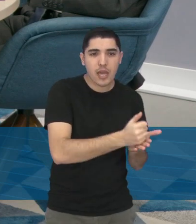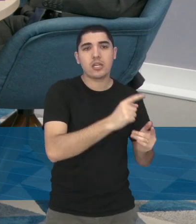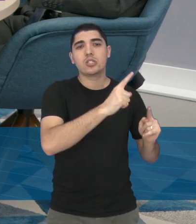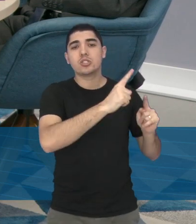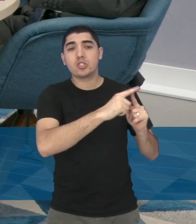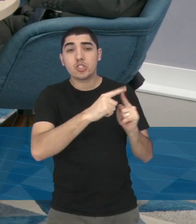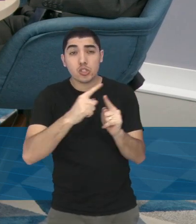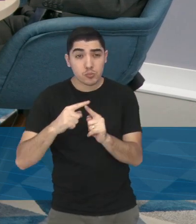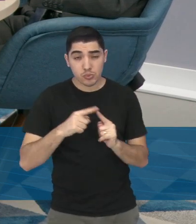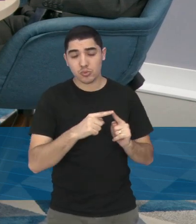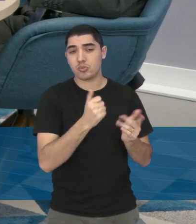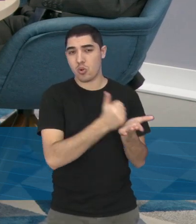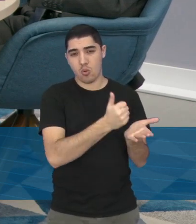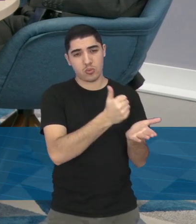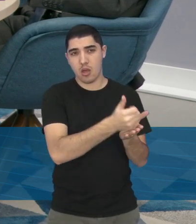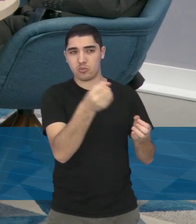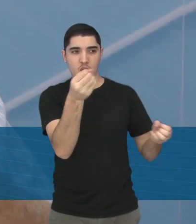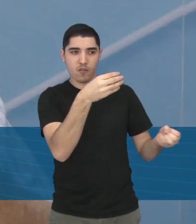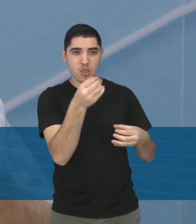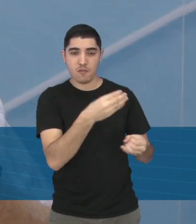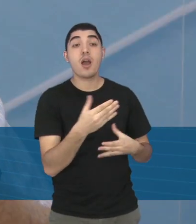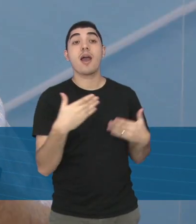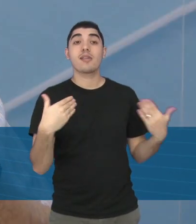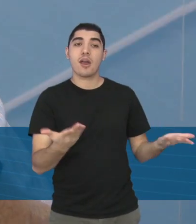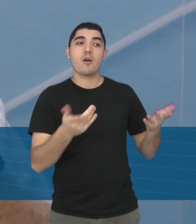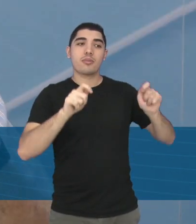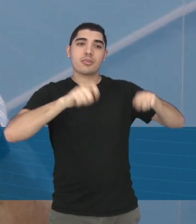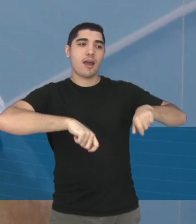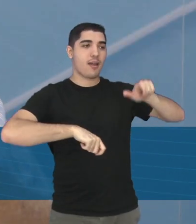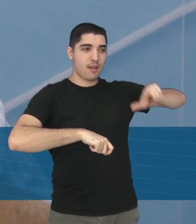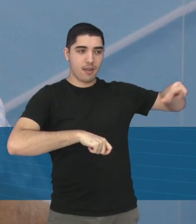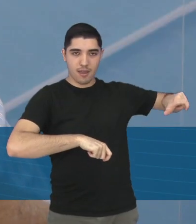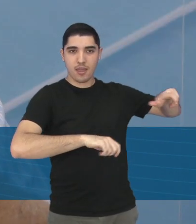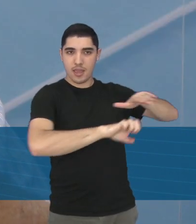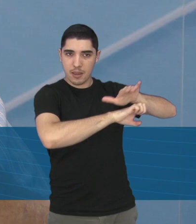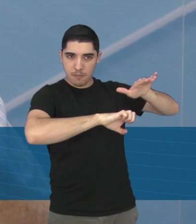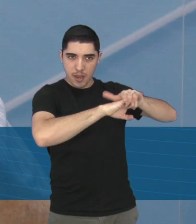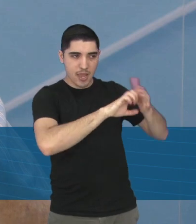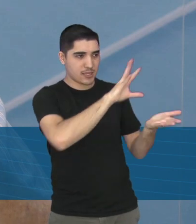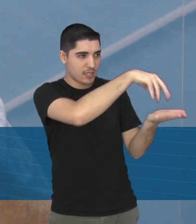formas de contratação novas, que possibilitam que as empresas